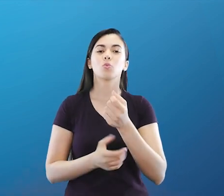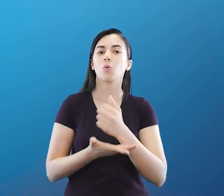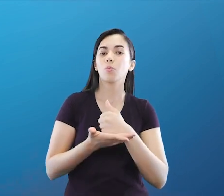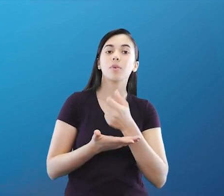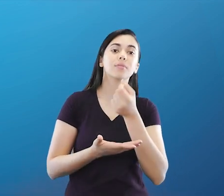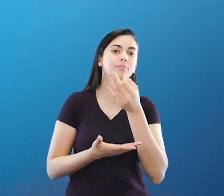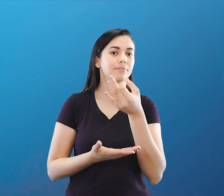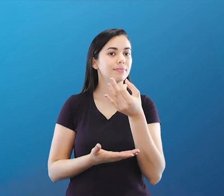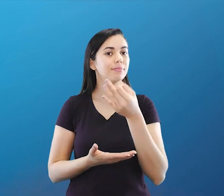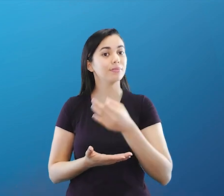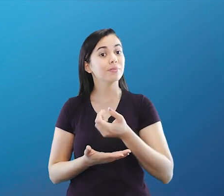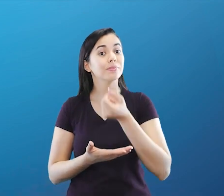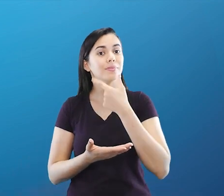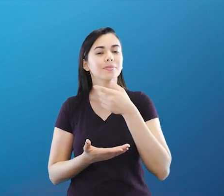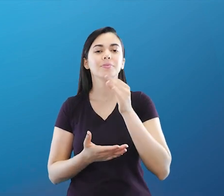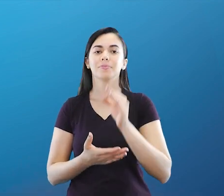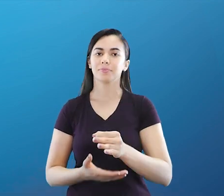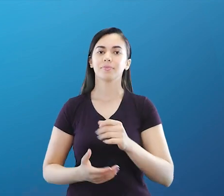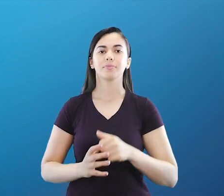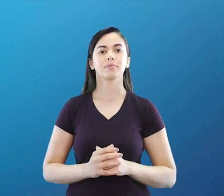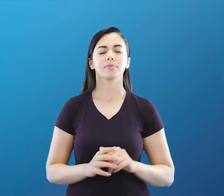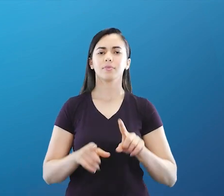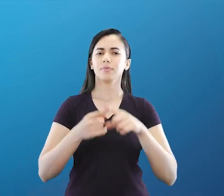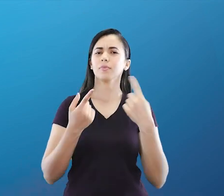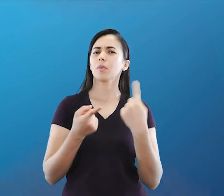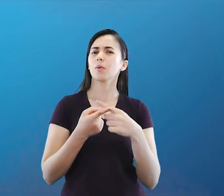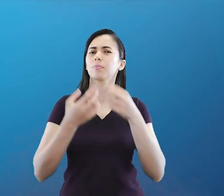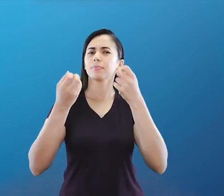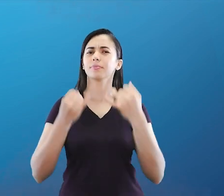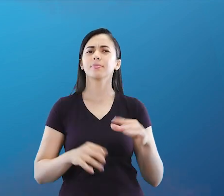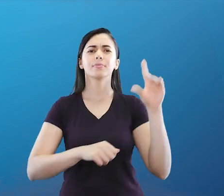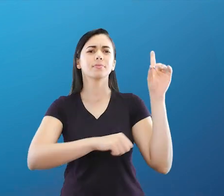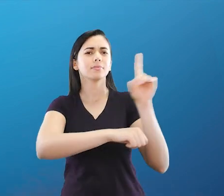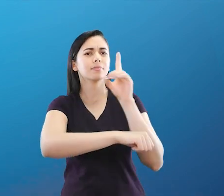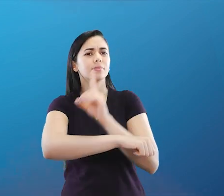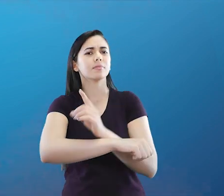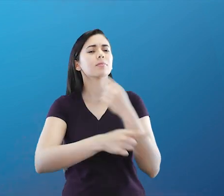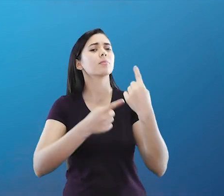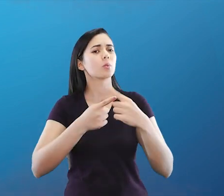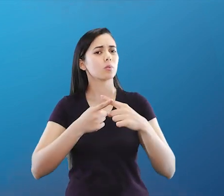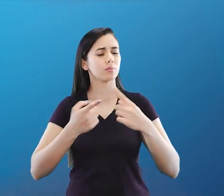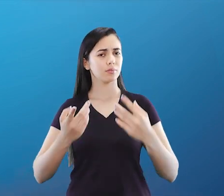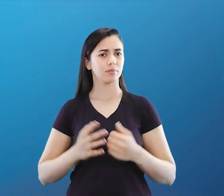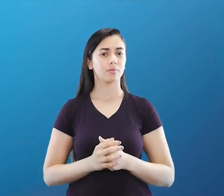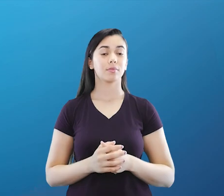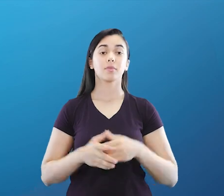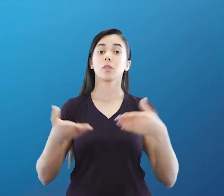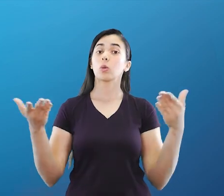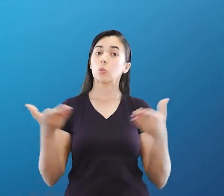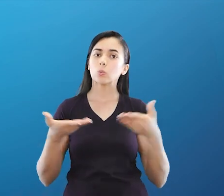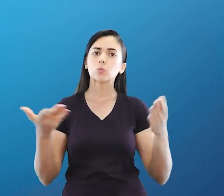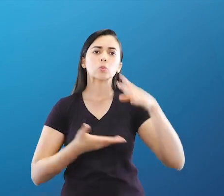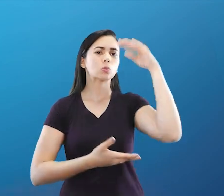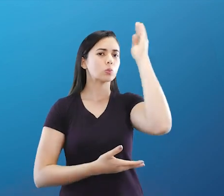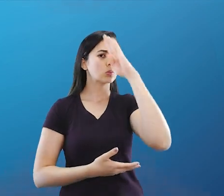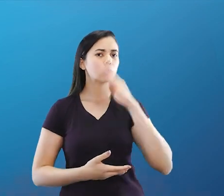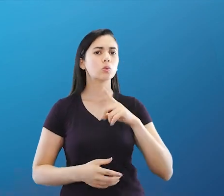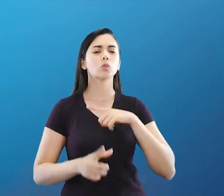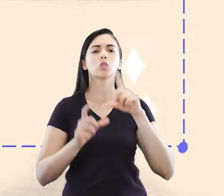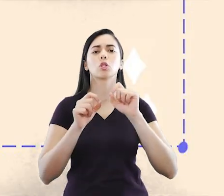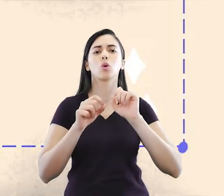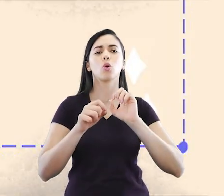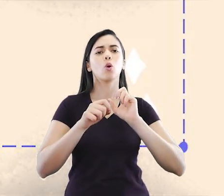adequado. Professor, mas por que a gente está falando de dengue? Porque, turma, atualmente no Brasil existe